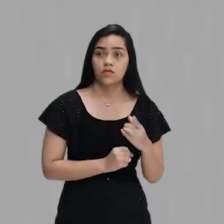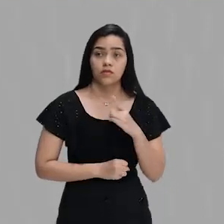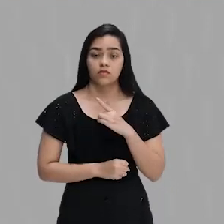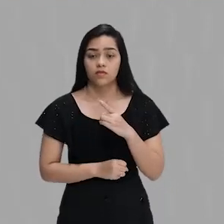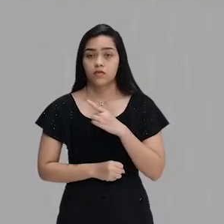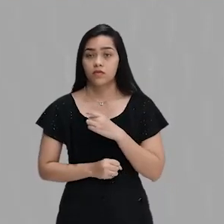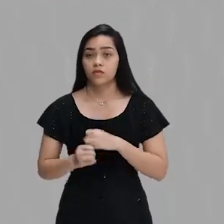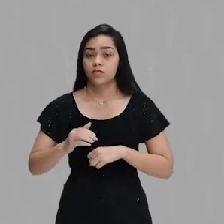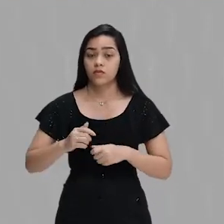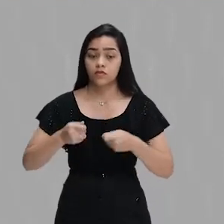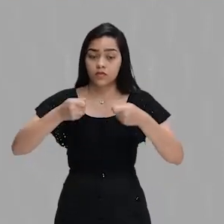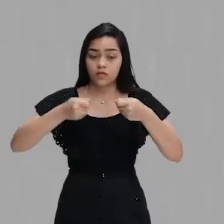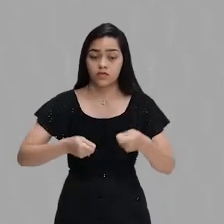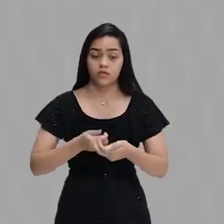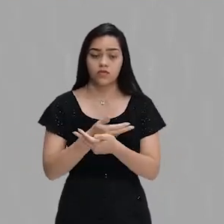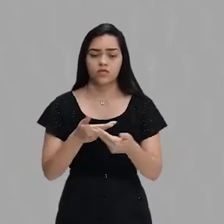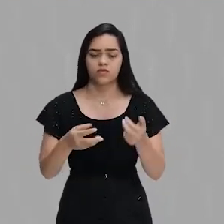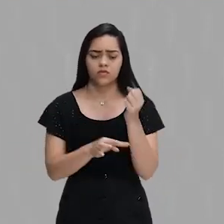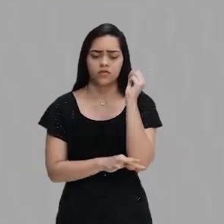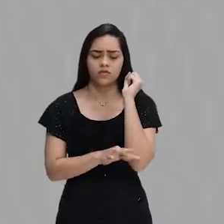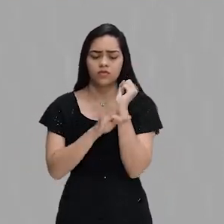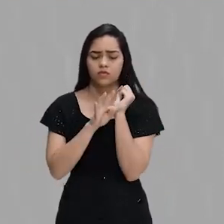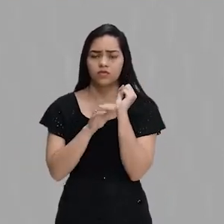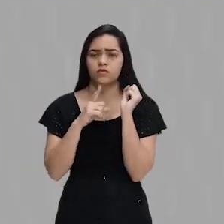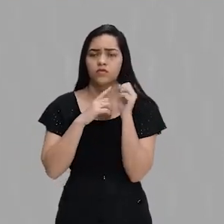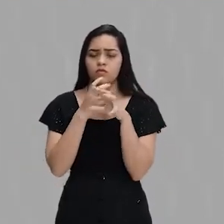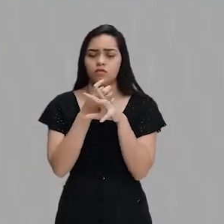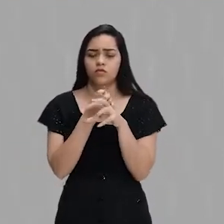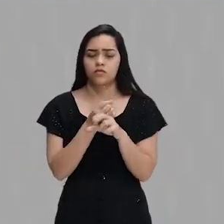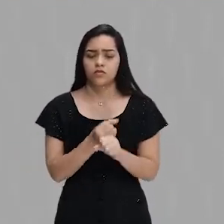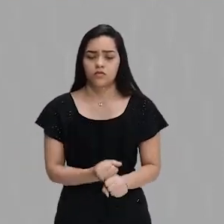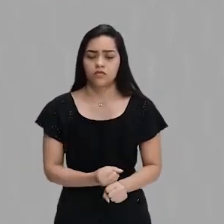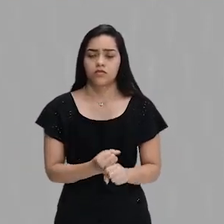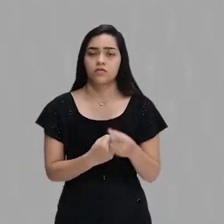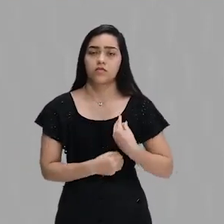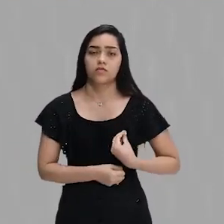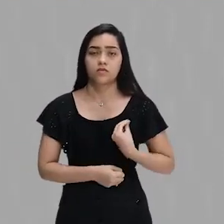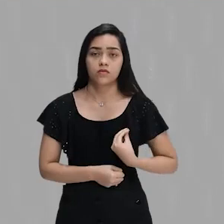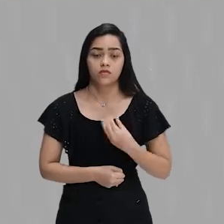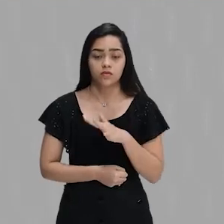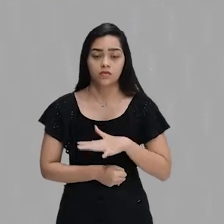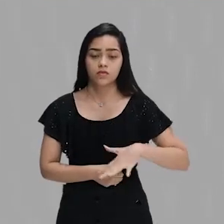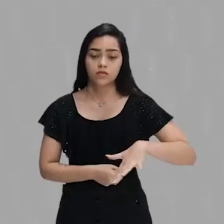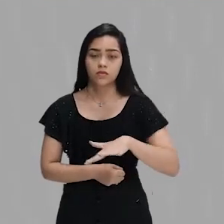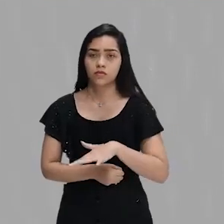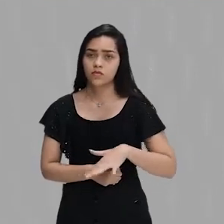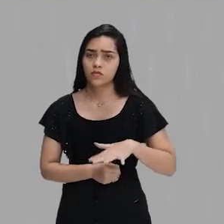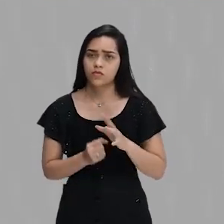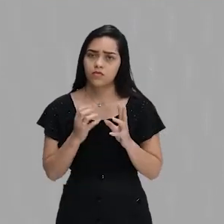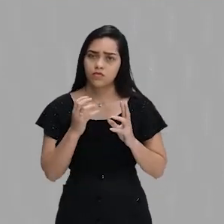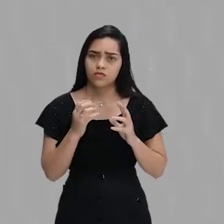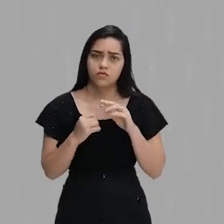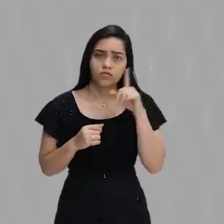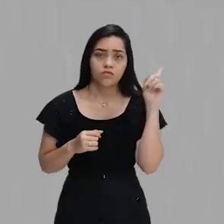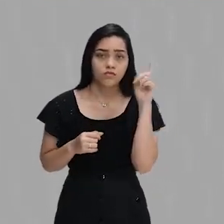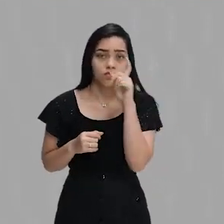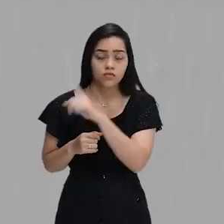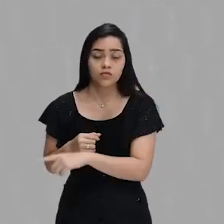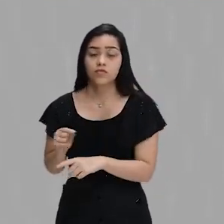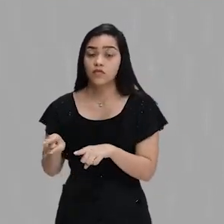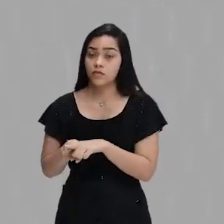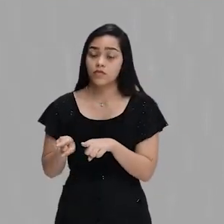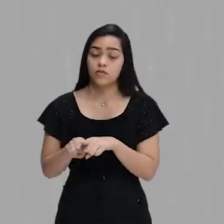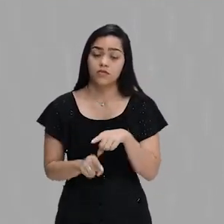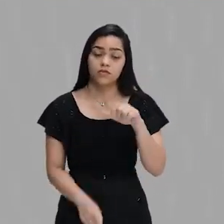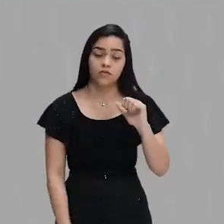maior resistência a altas temperaturas, ao ressecamento, a viver num ambiente um pouco hostil, né? E a